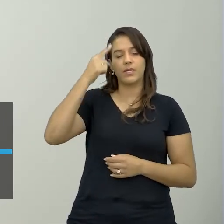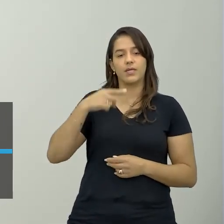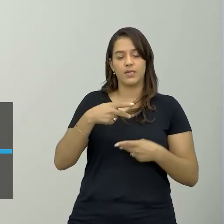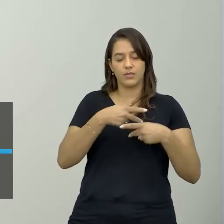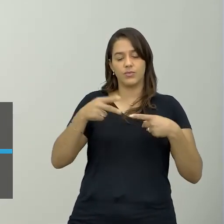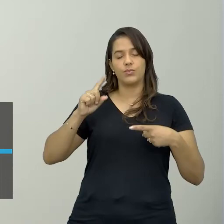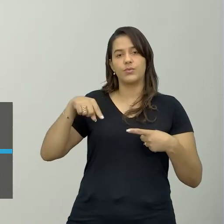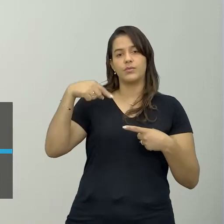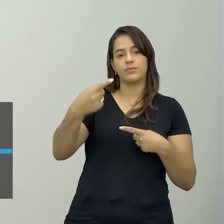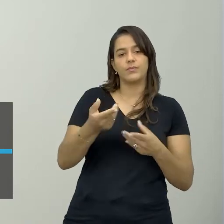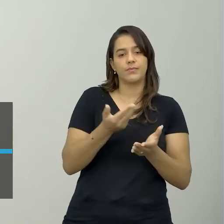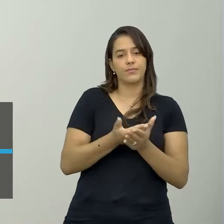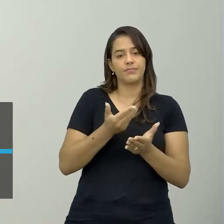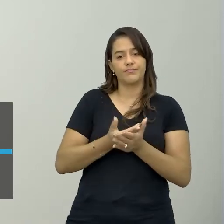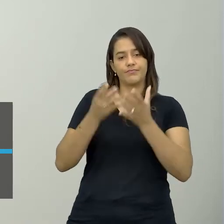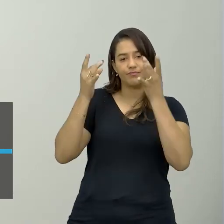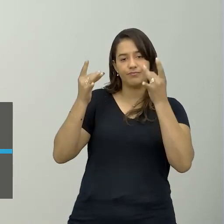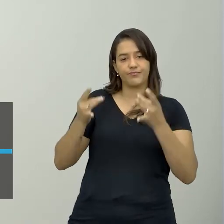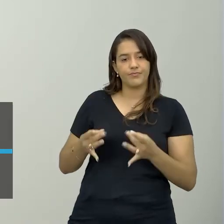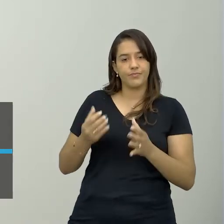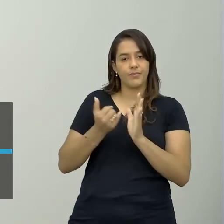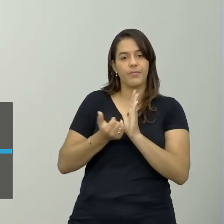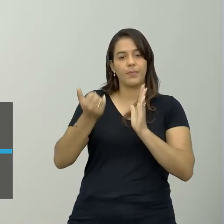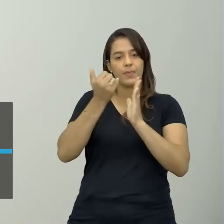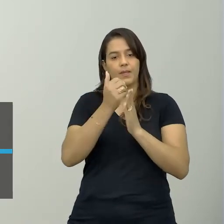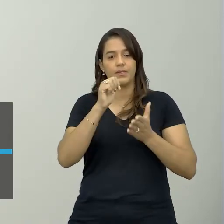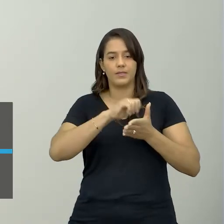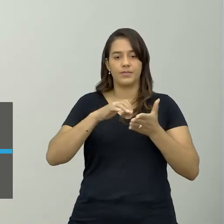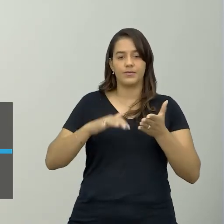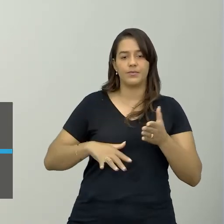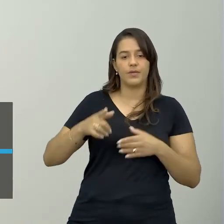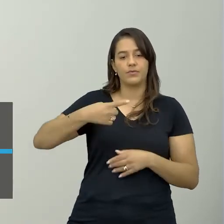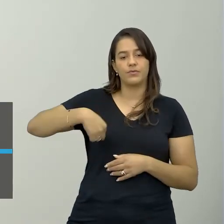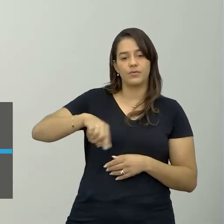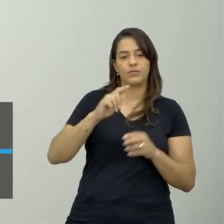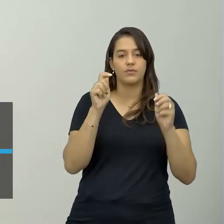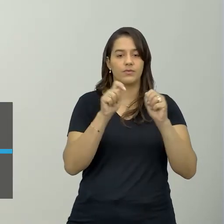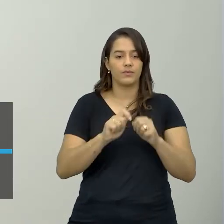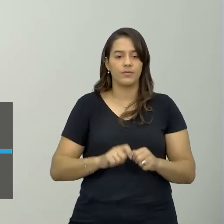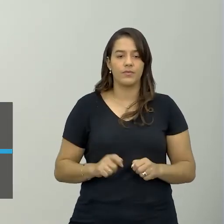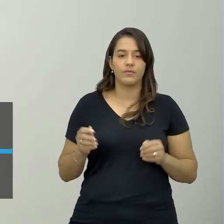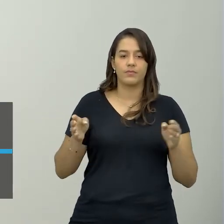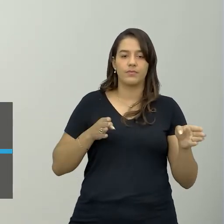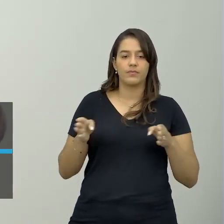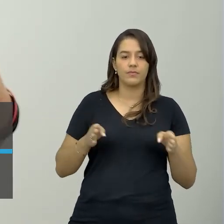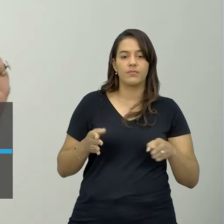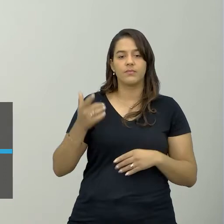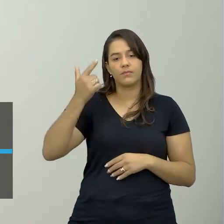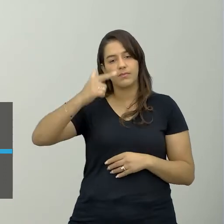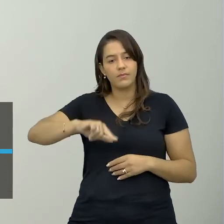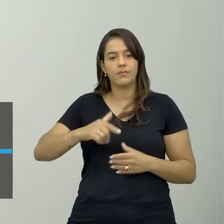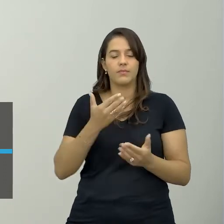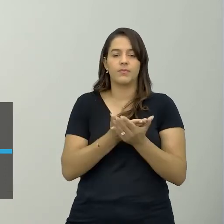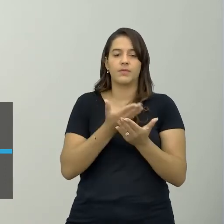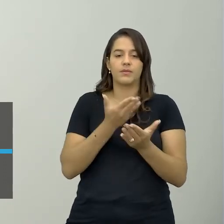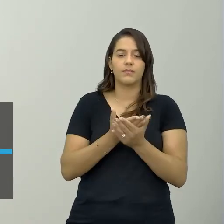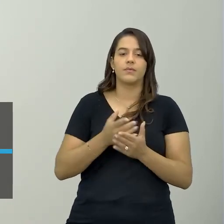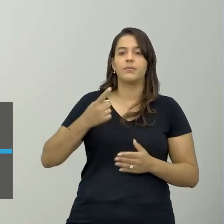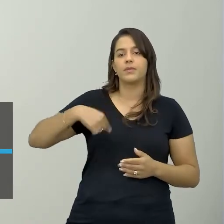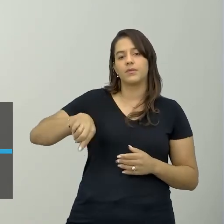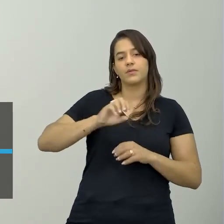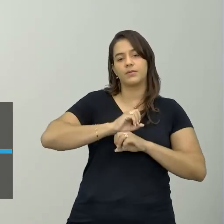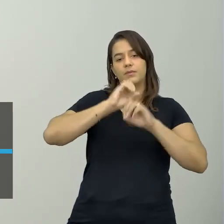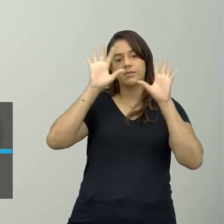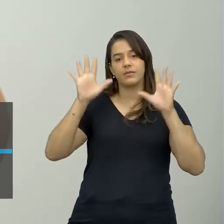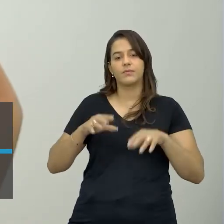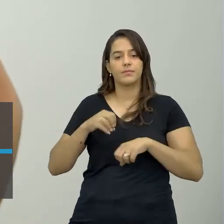a gente vai esmiuçar um pouco mais as atividades, o que a gente vai fazer nesse tempo. Então temos mais 2 aulas aí pra gente se situar.